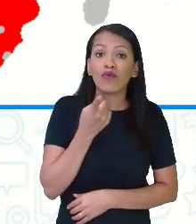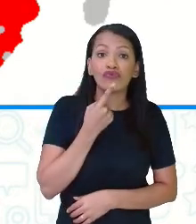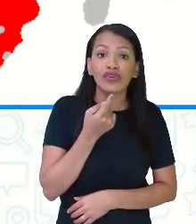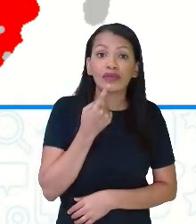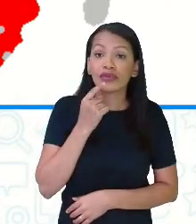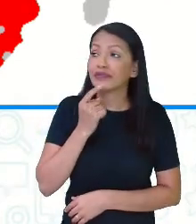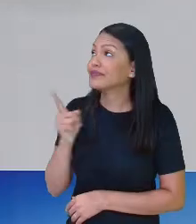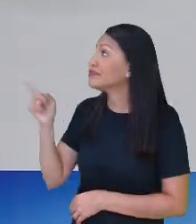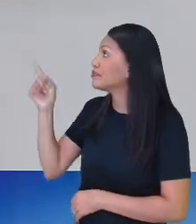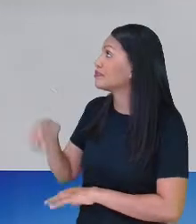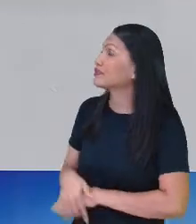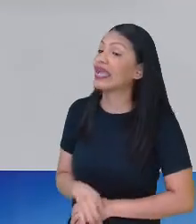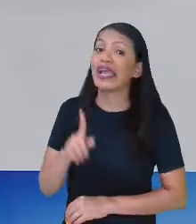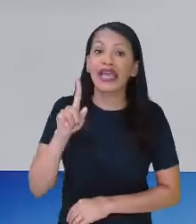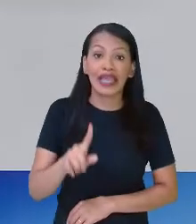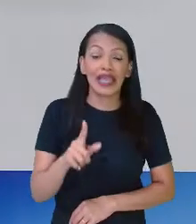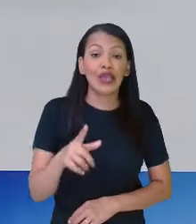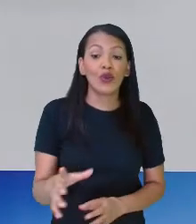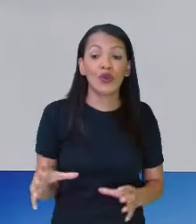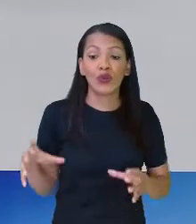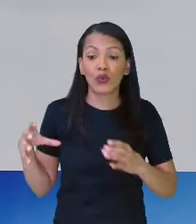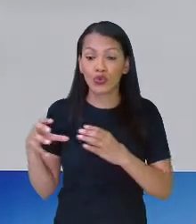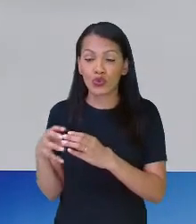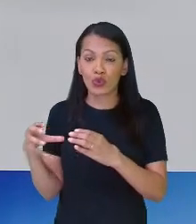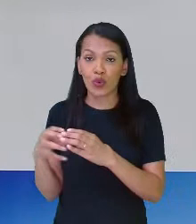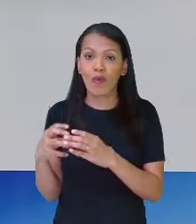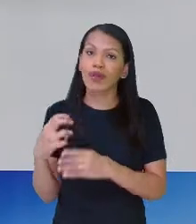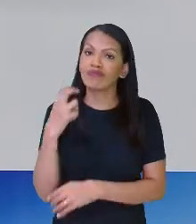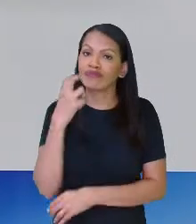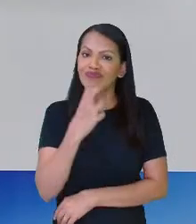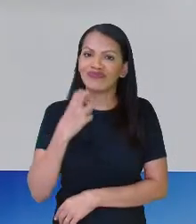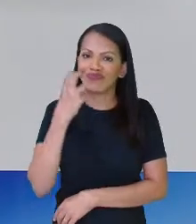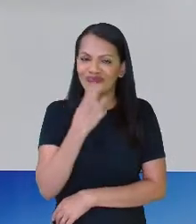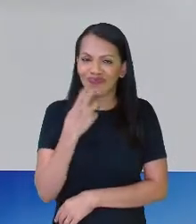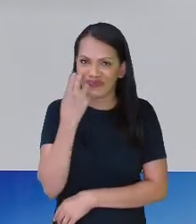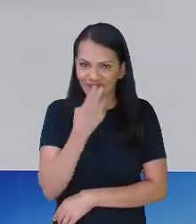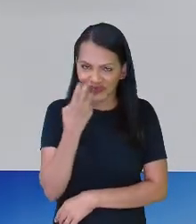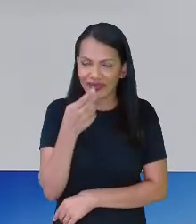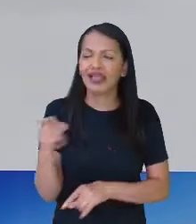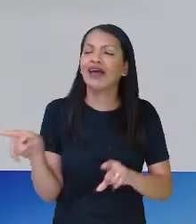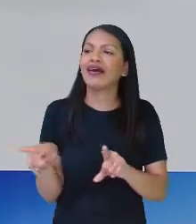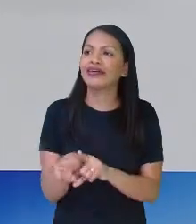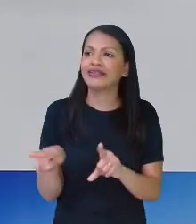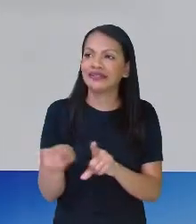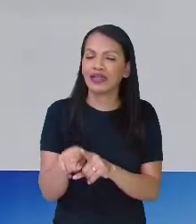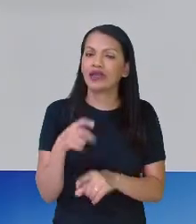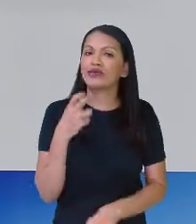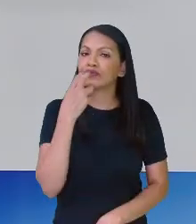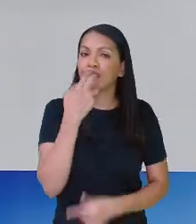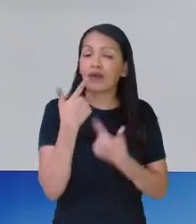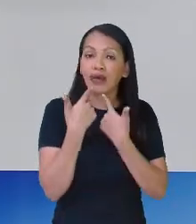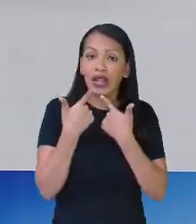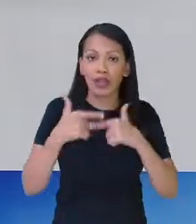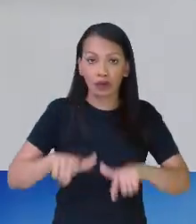são grupos que falam essa língua dos bantus. Por isso que a gente classifica aqui, ó, pela linguagem, e também como a gente faz com